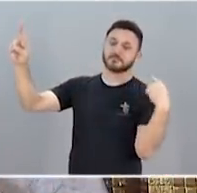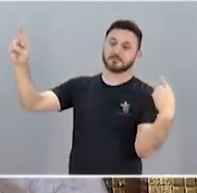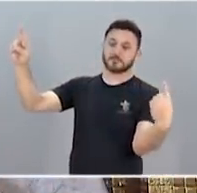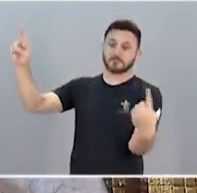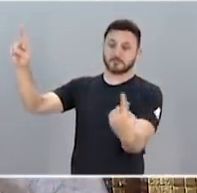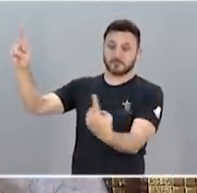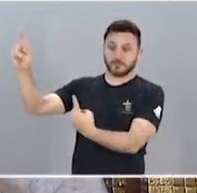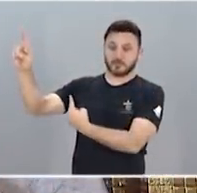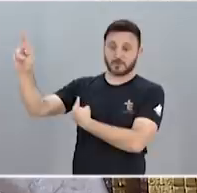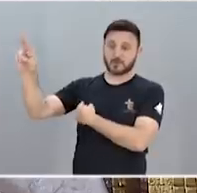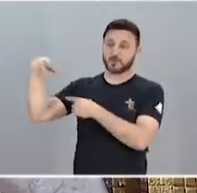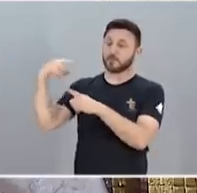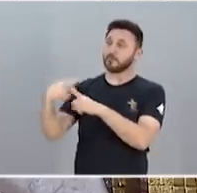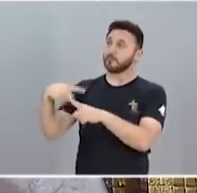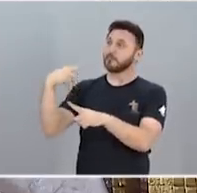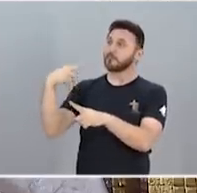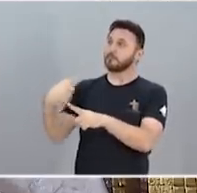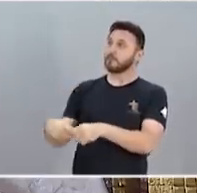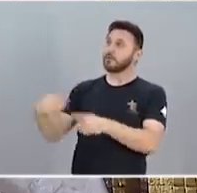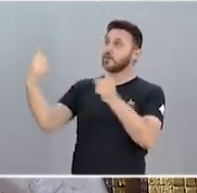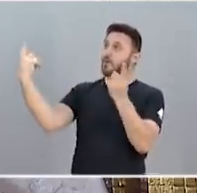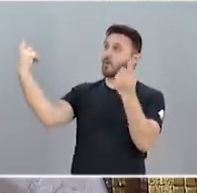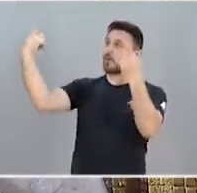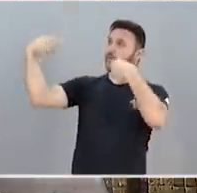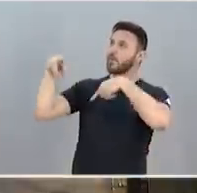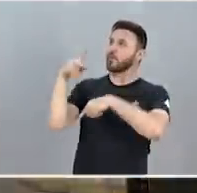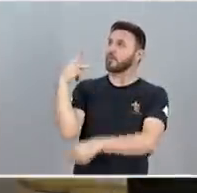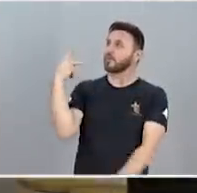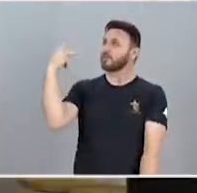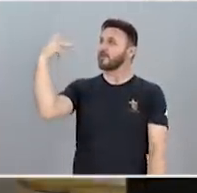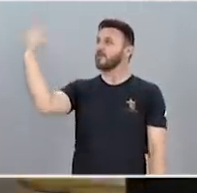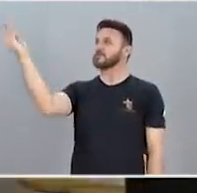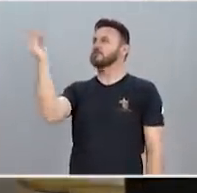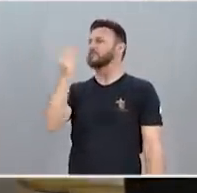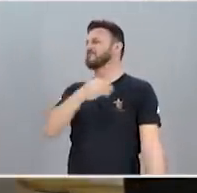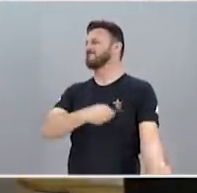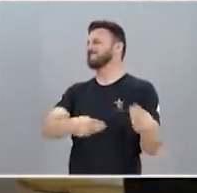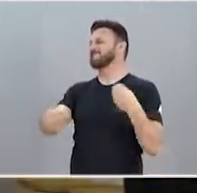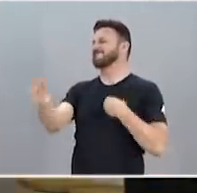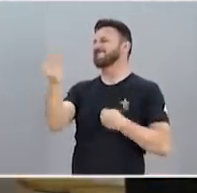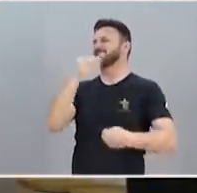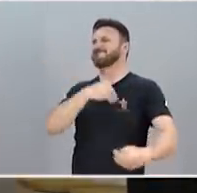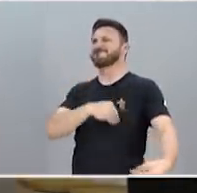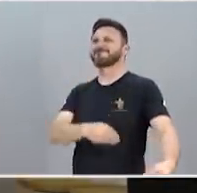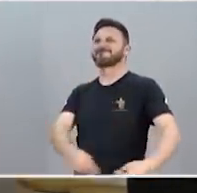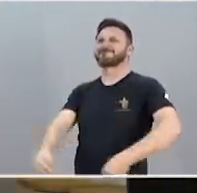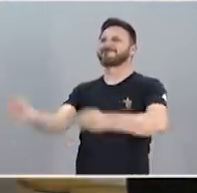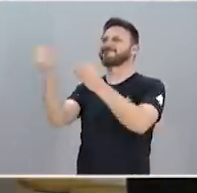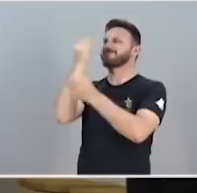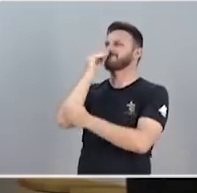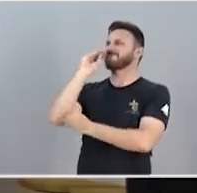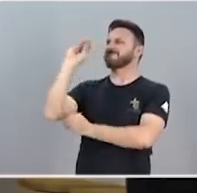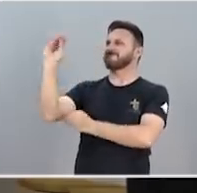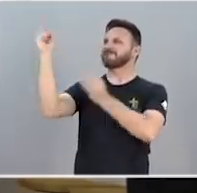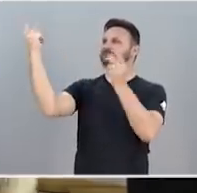nós, pois pecamos, contra